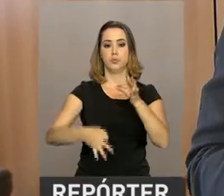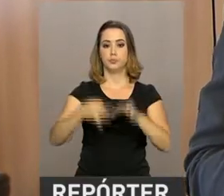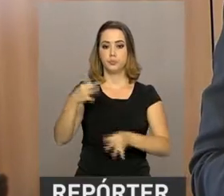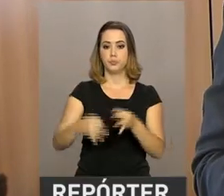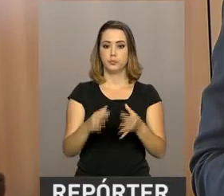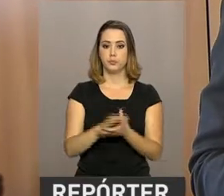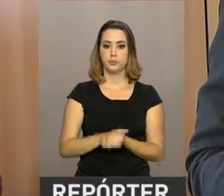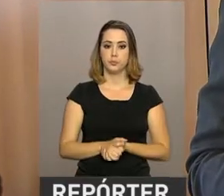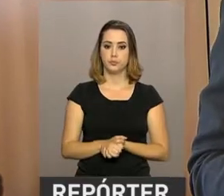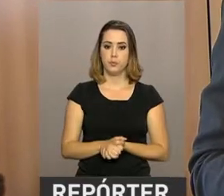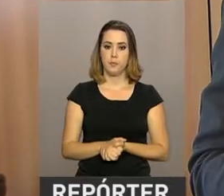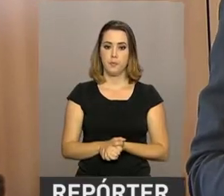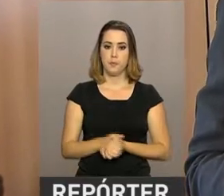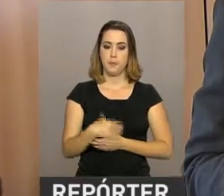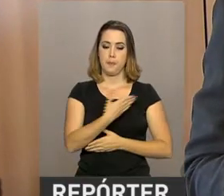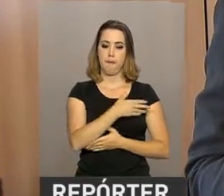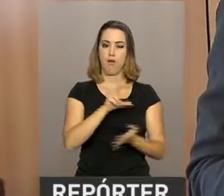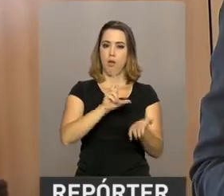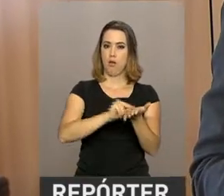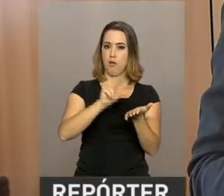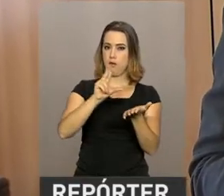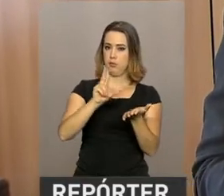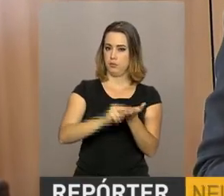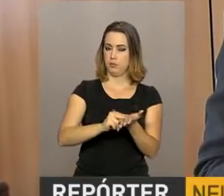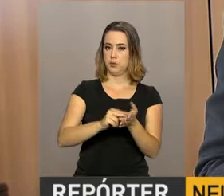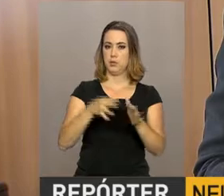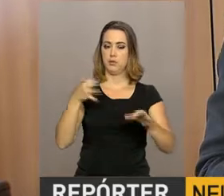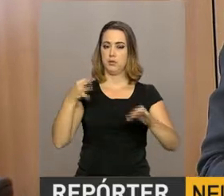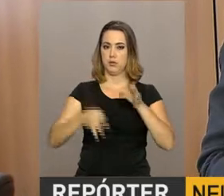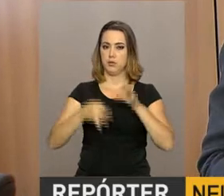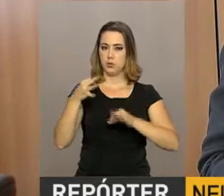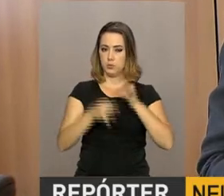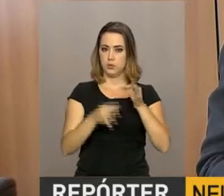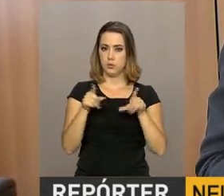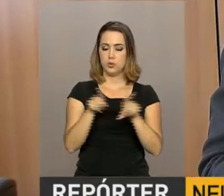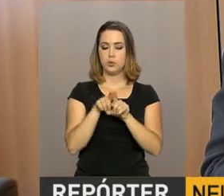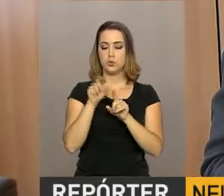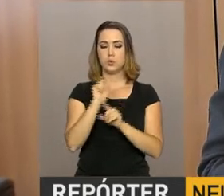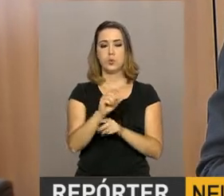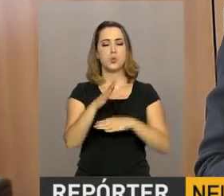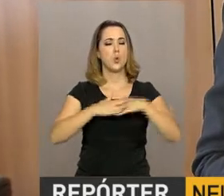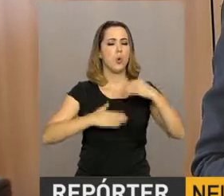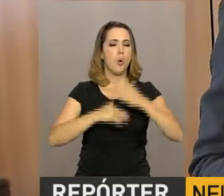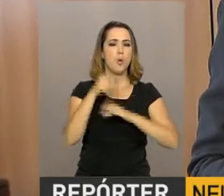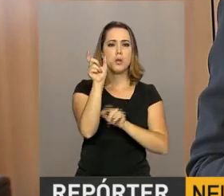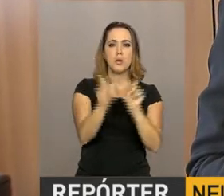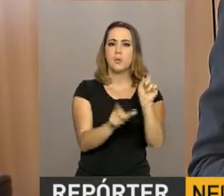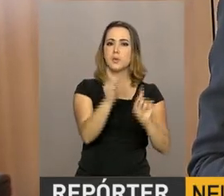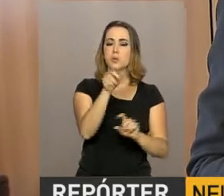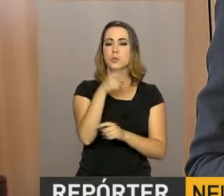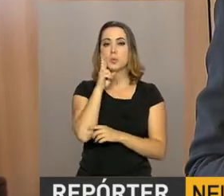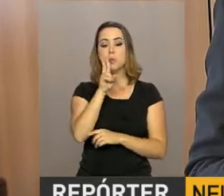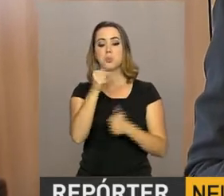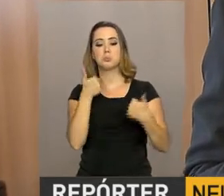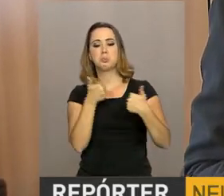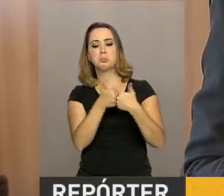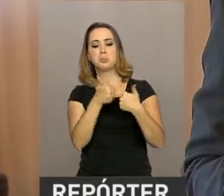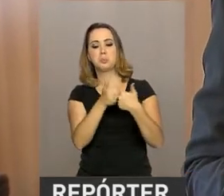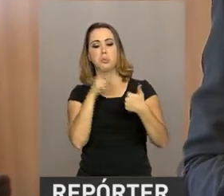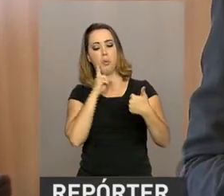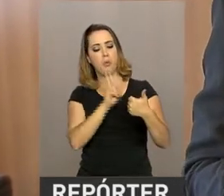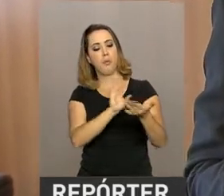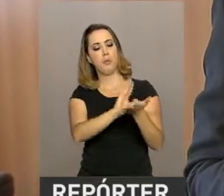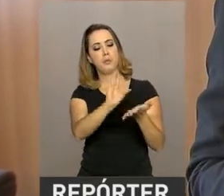por meio do aplicativo as diferentes zonas qualquer pessoa pode acompanhar e fiscalizar o dinheiro liberado pelo governo federal